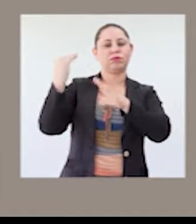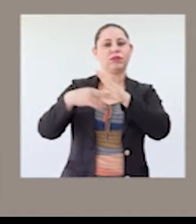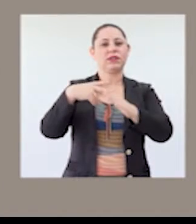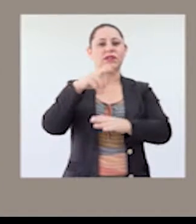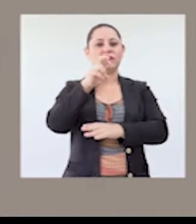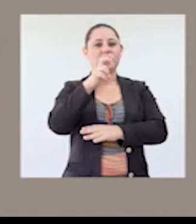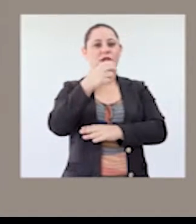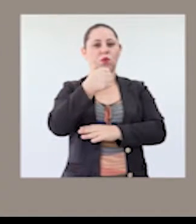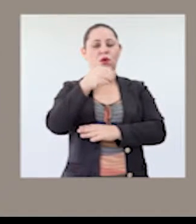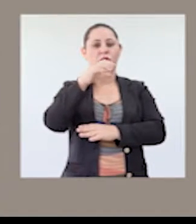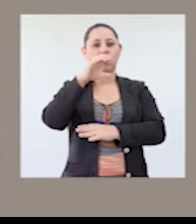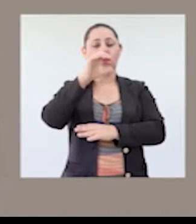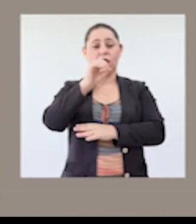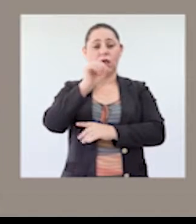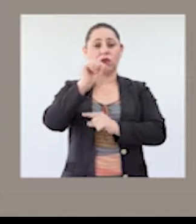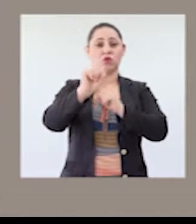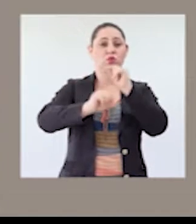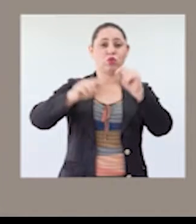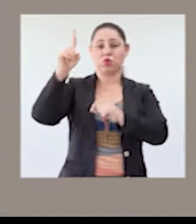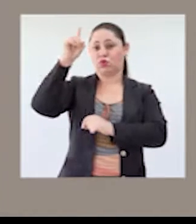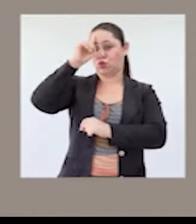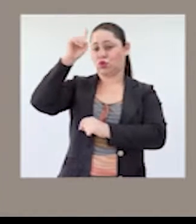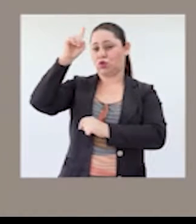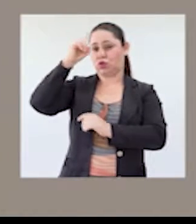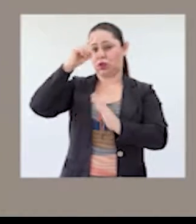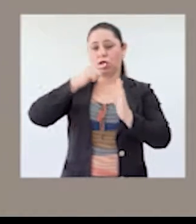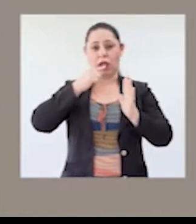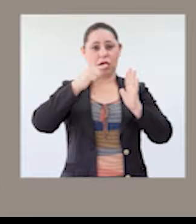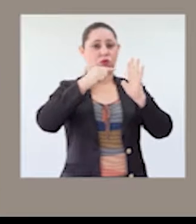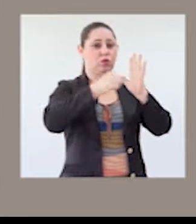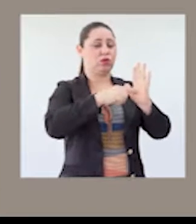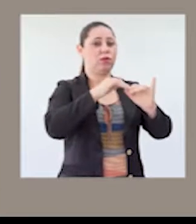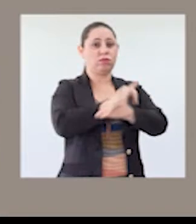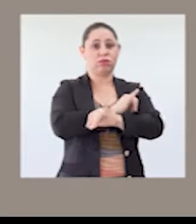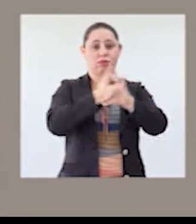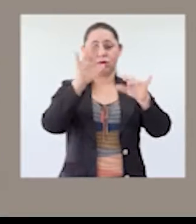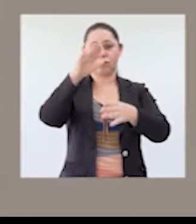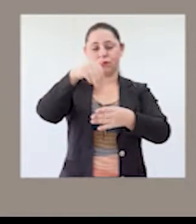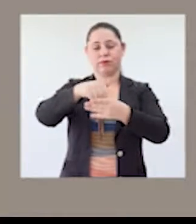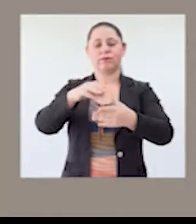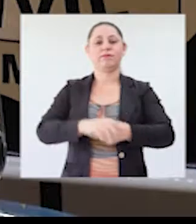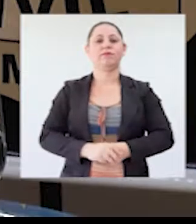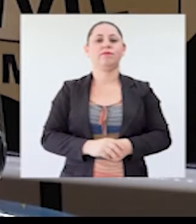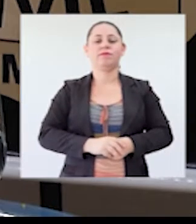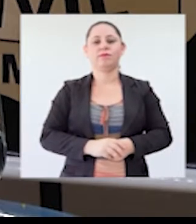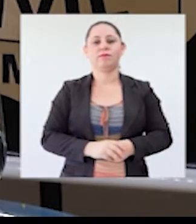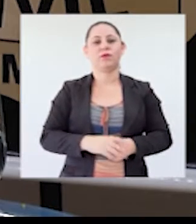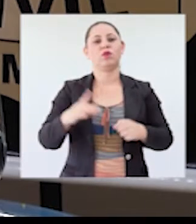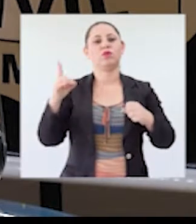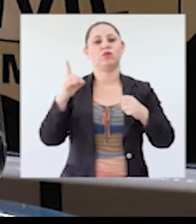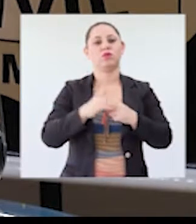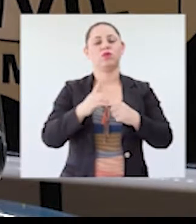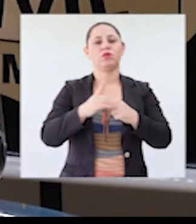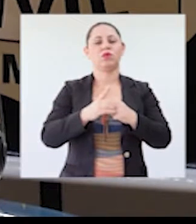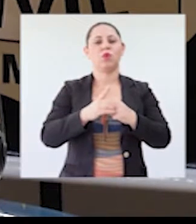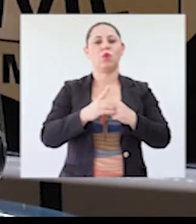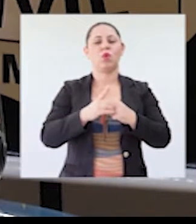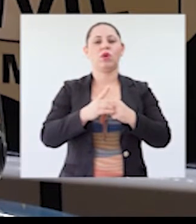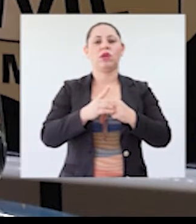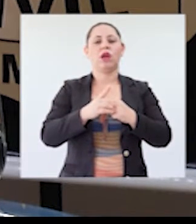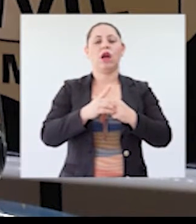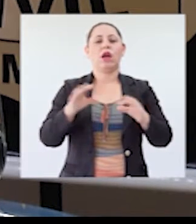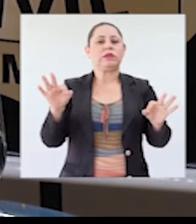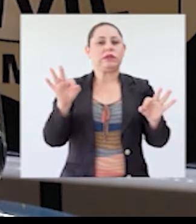aproximadamente de 5 a 10 representações diárias por conta de propaganda indevida. Doutor, com o fim das